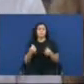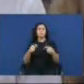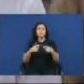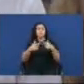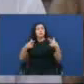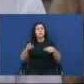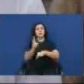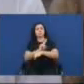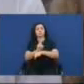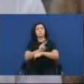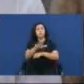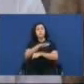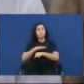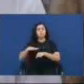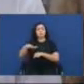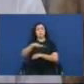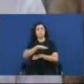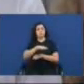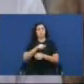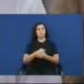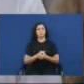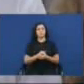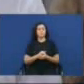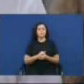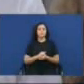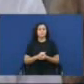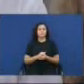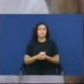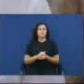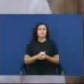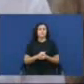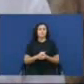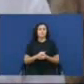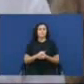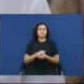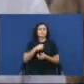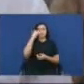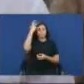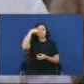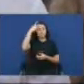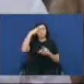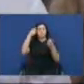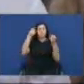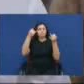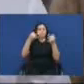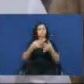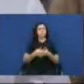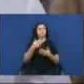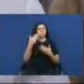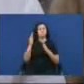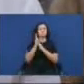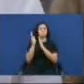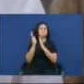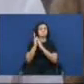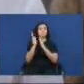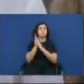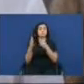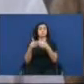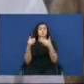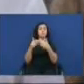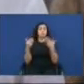vigilância naquele trecho da cidade. Que é a parte, vereador? Uma parte, por favor. Parabéns pelo requerimento. Hoje mesmo, aqui também já